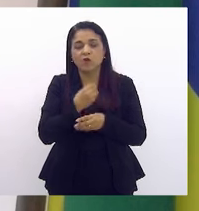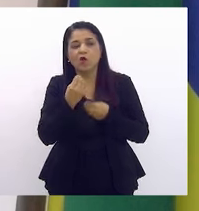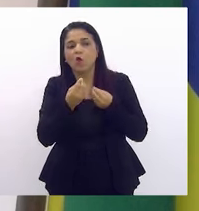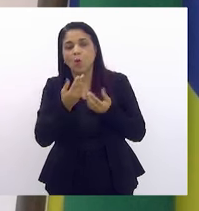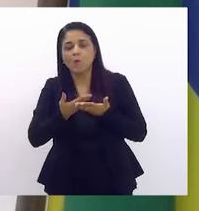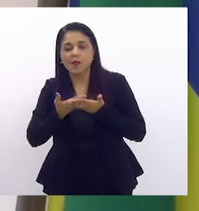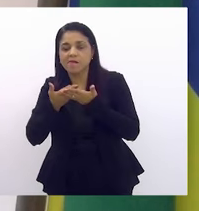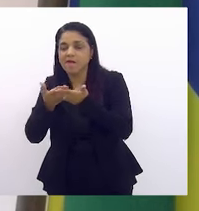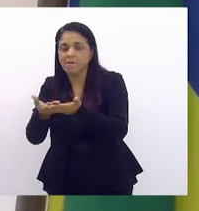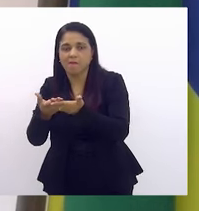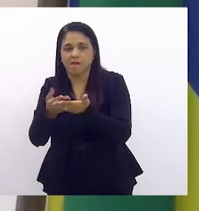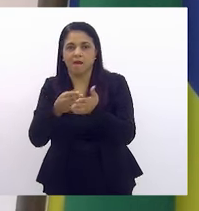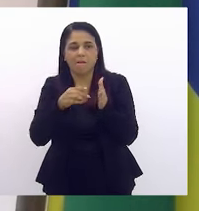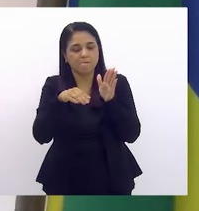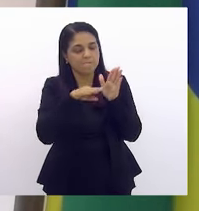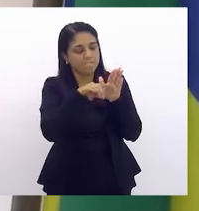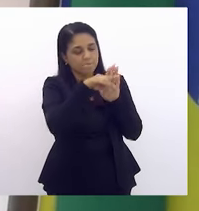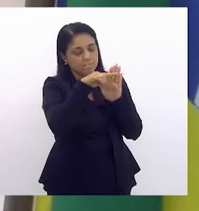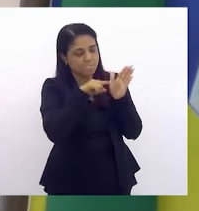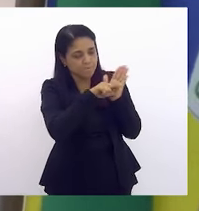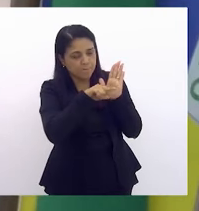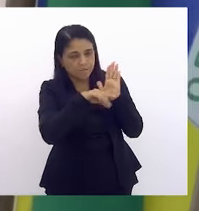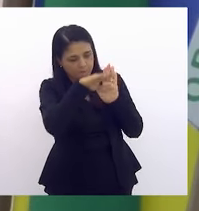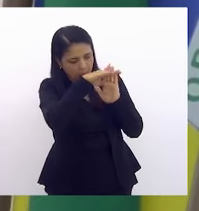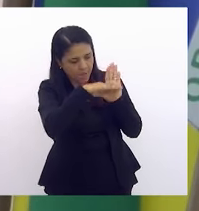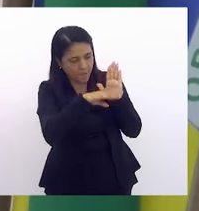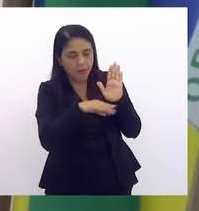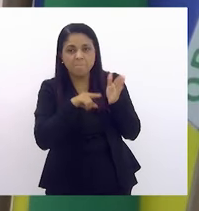encaminho essas perguntas.